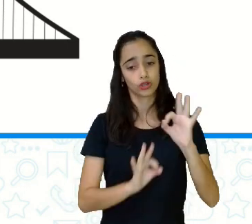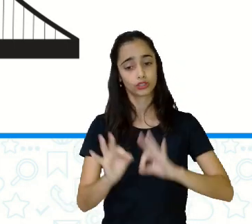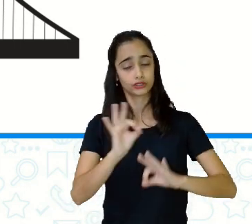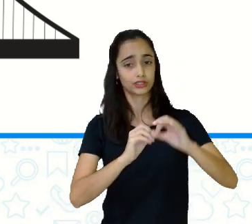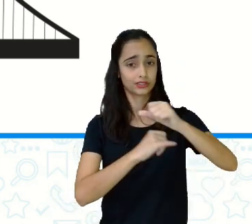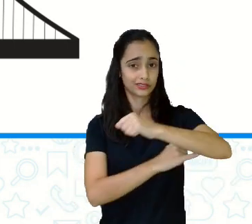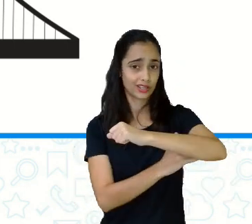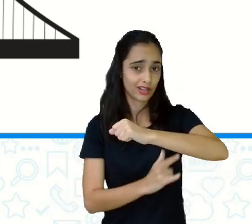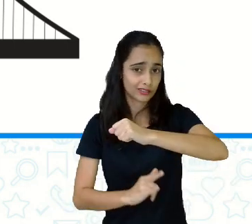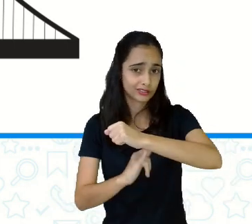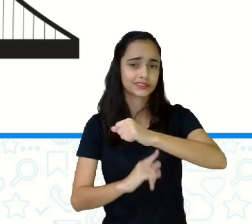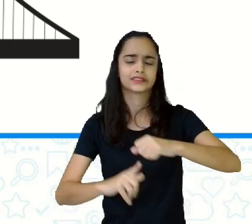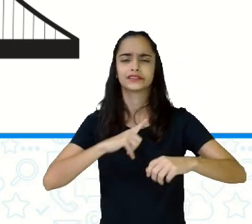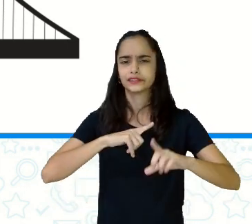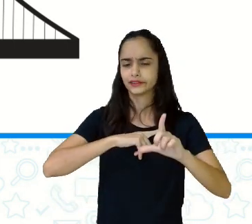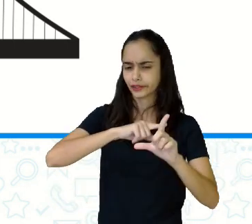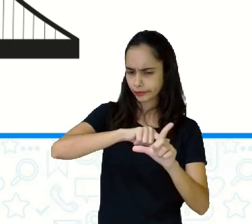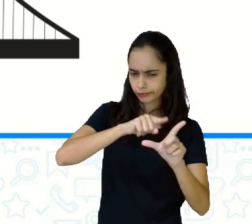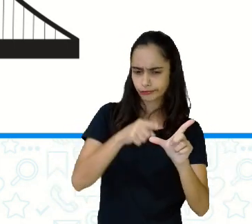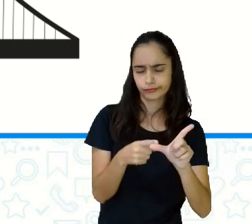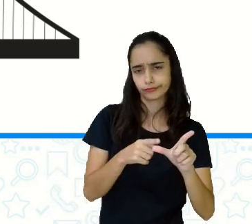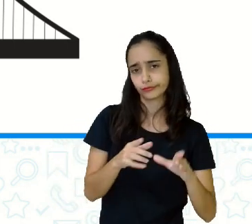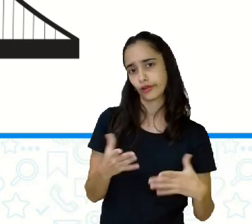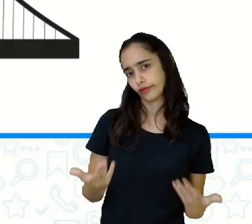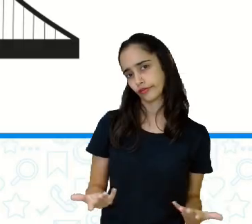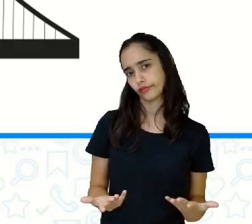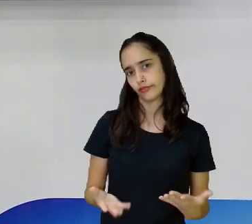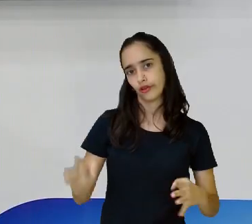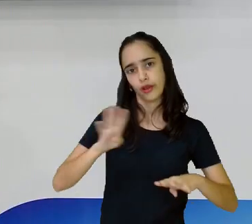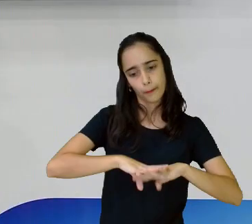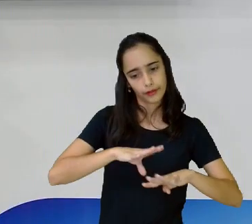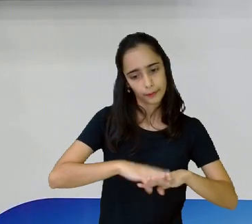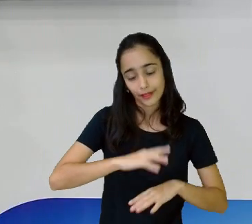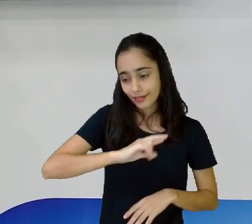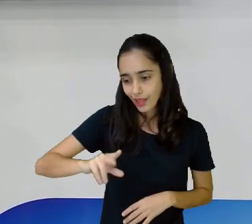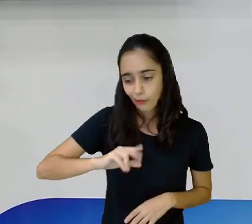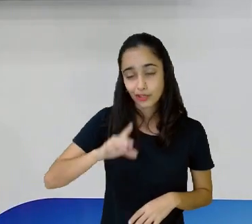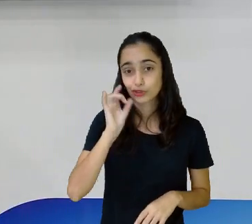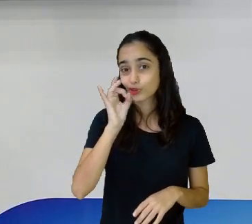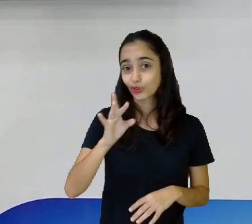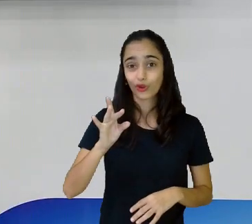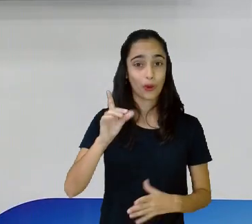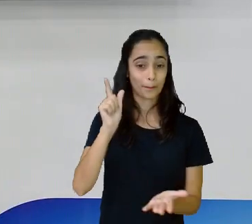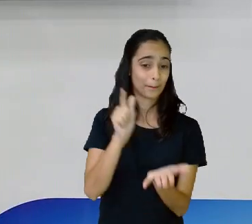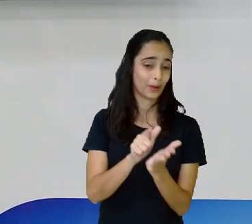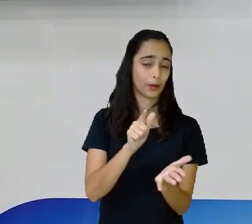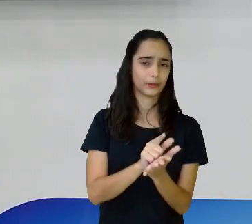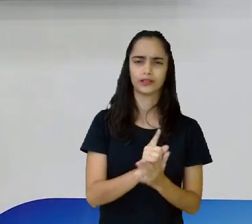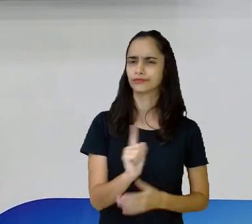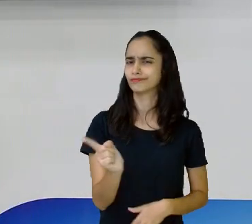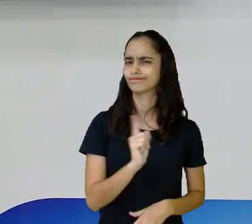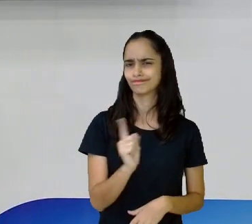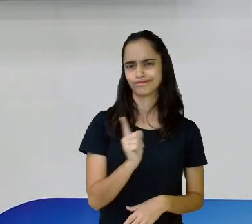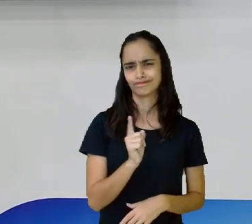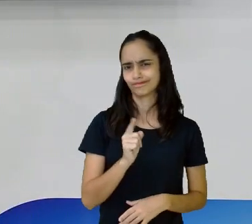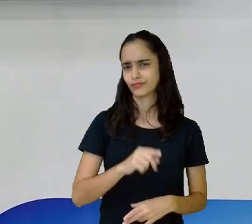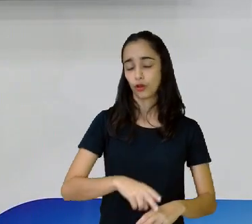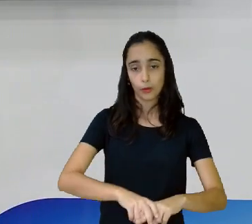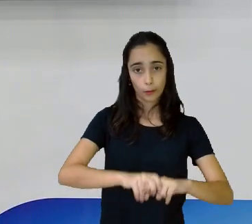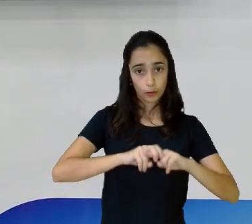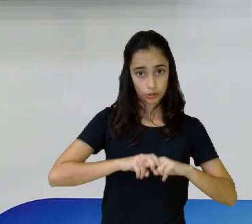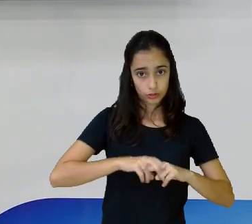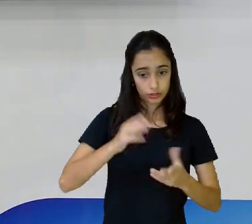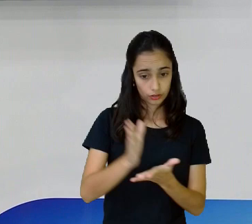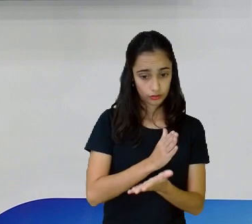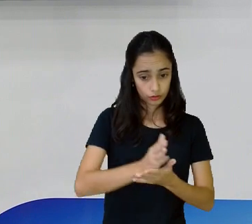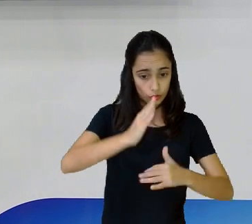angulação. Gente, matemática a gente não só usa no papel, tá? Por isso que engenheiro faz tanto